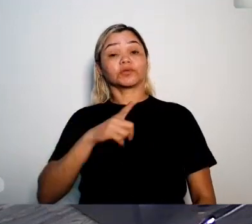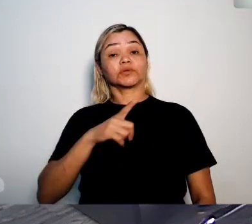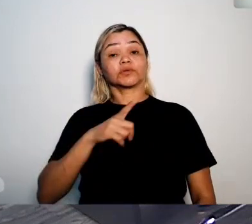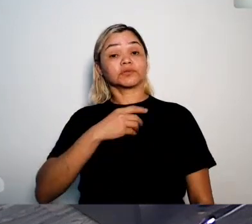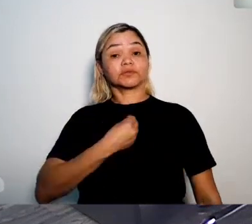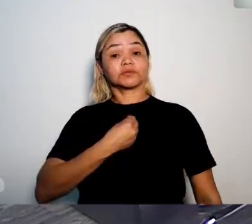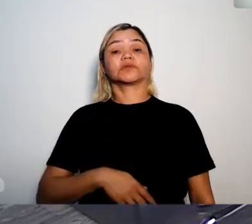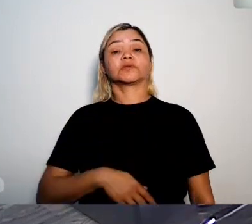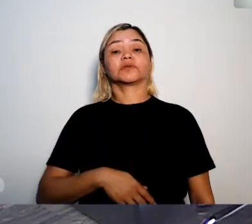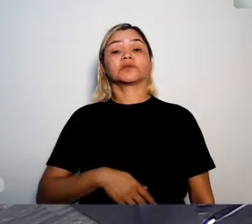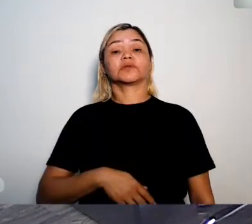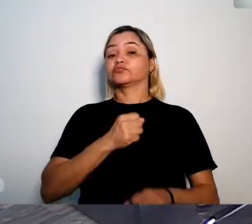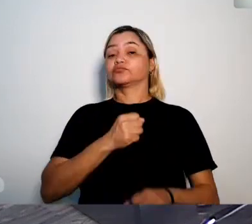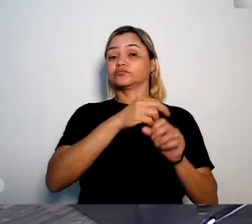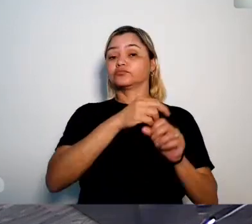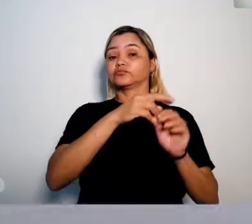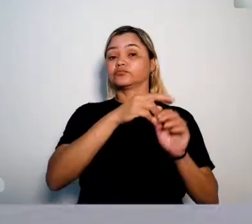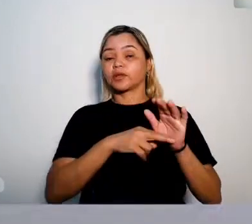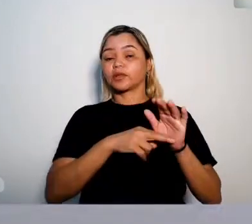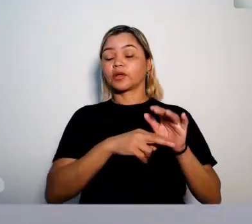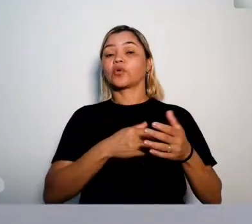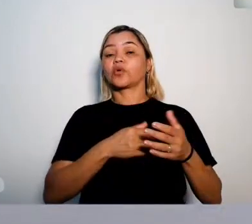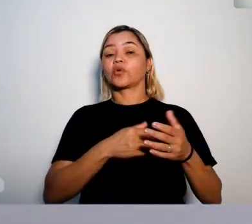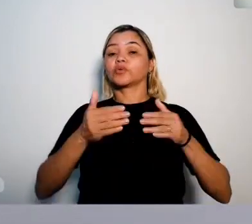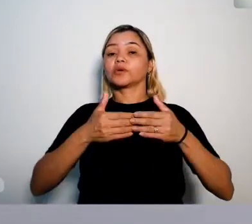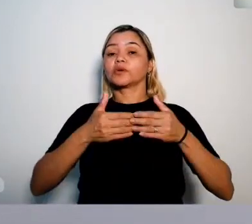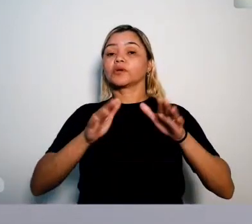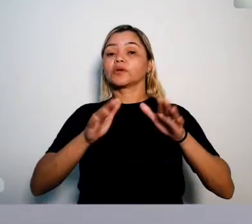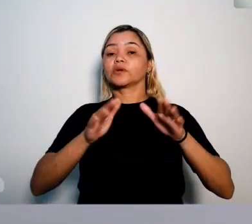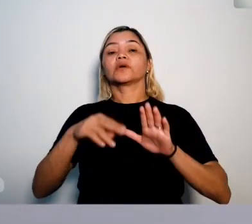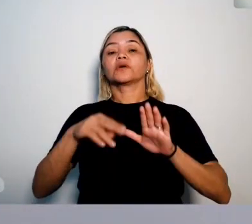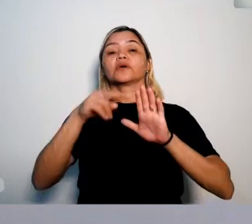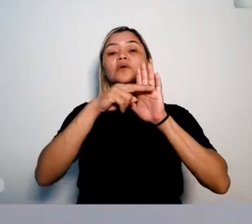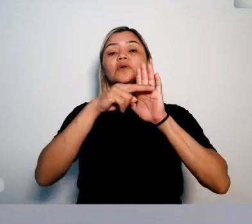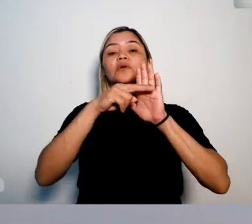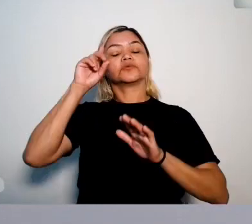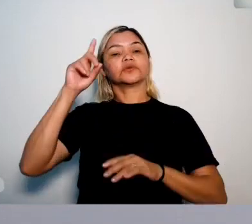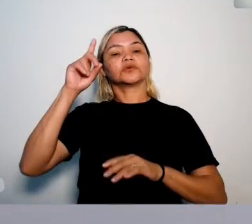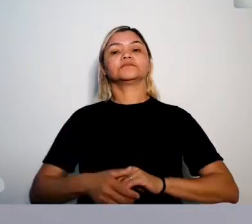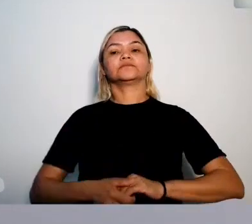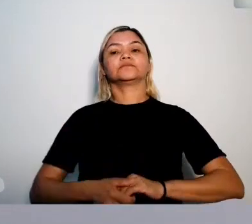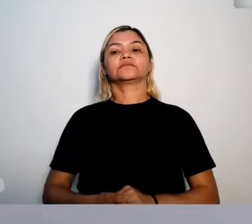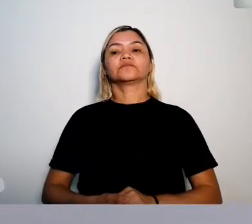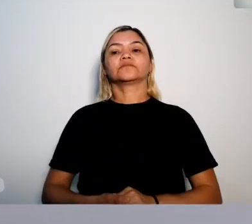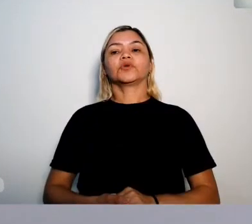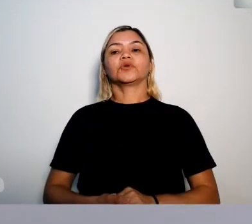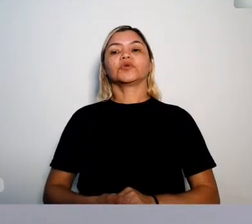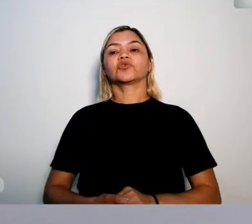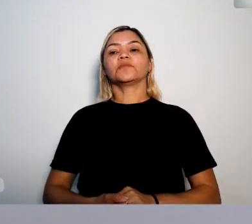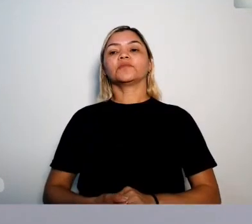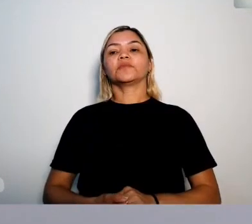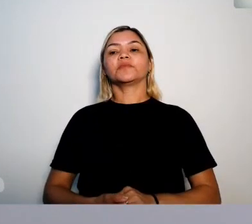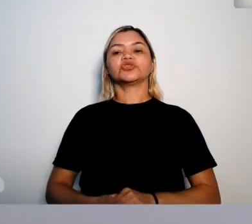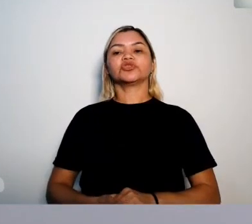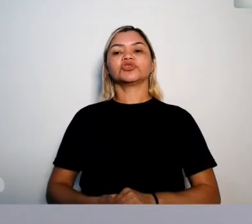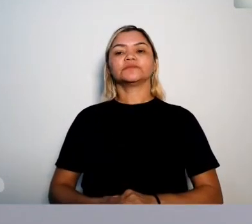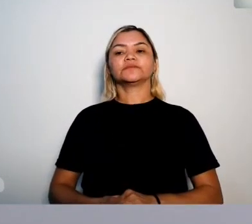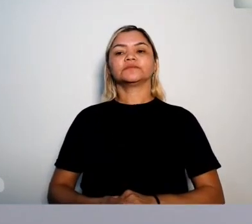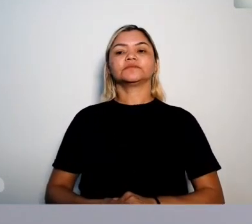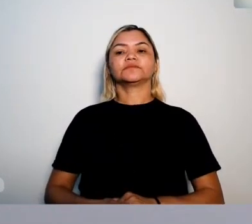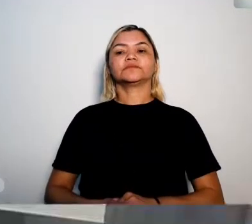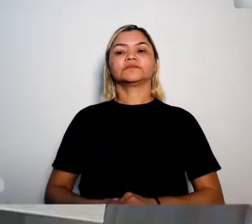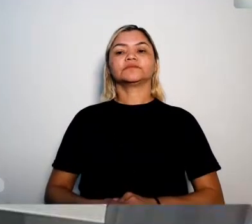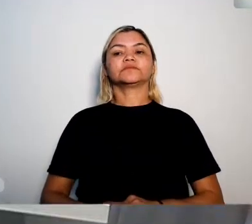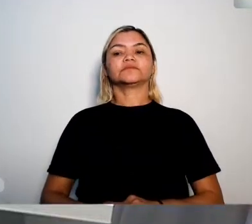está instalada a ordem do dia. Primeiro... De ordem, senhor presidente. Tem a palavra pela ordem, vereador Sargento Laudo. Senhor presidente,